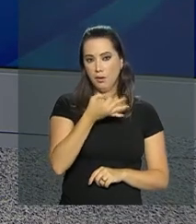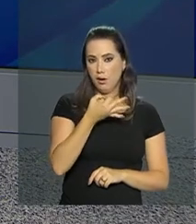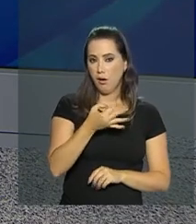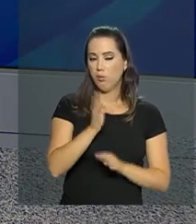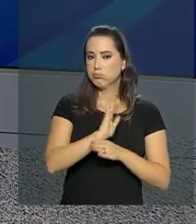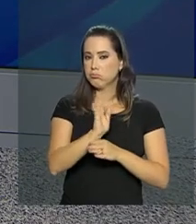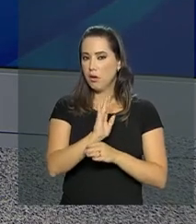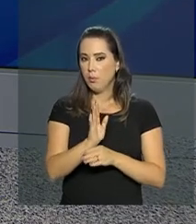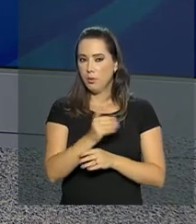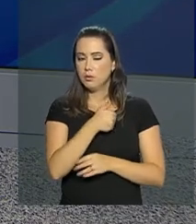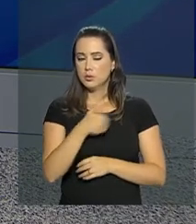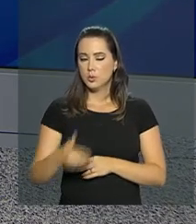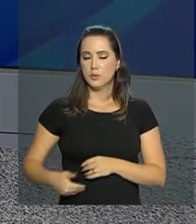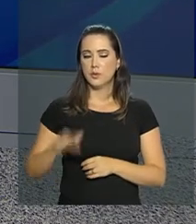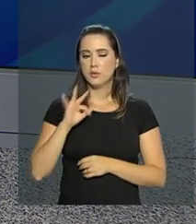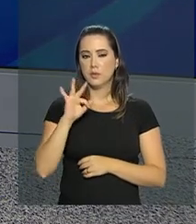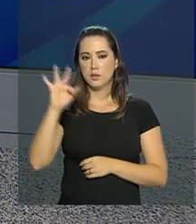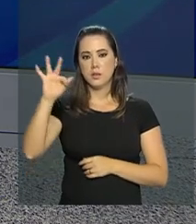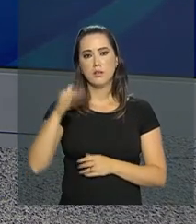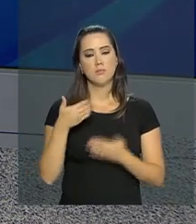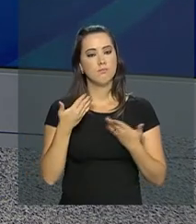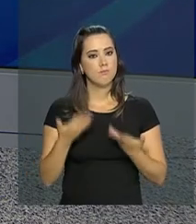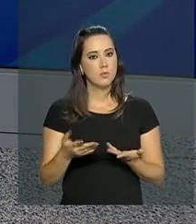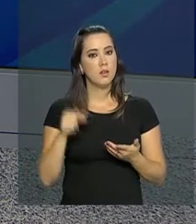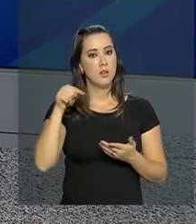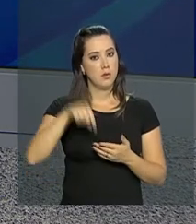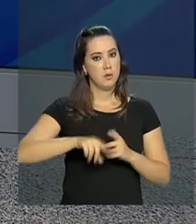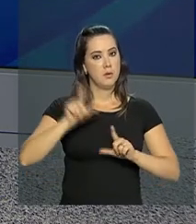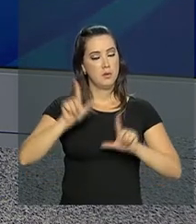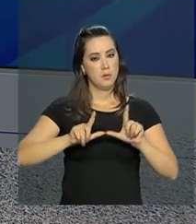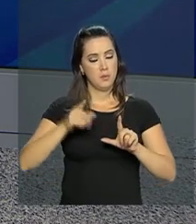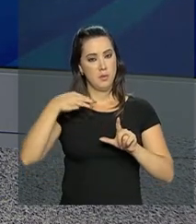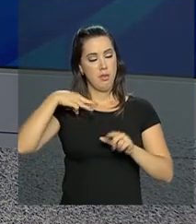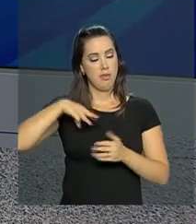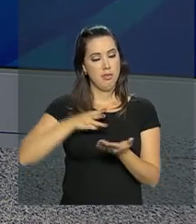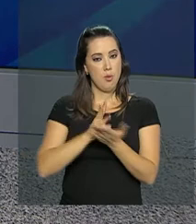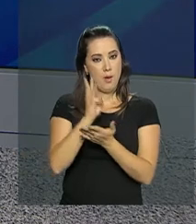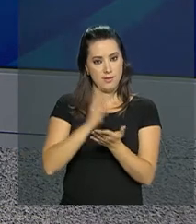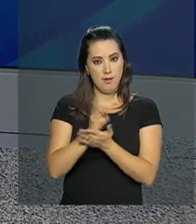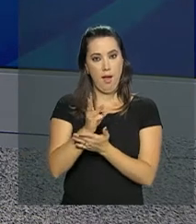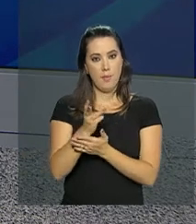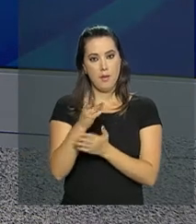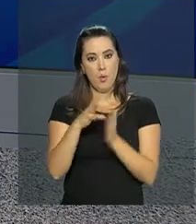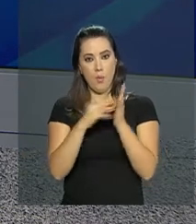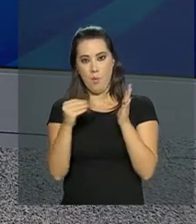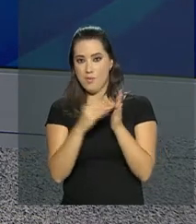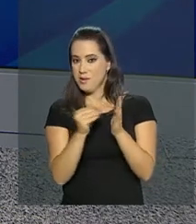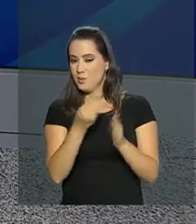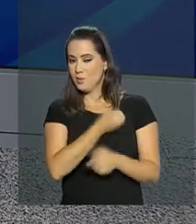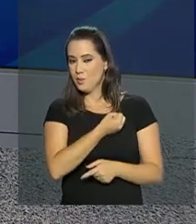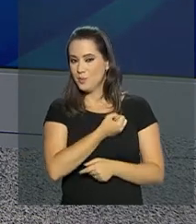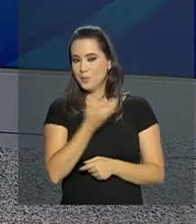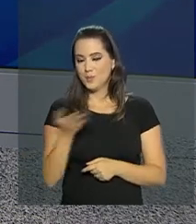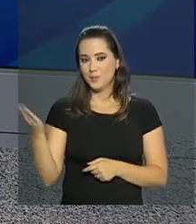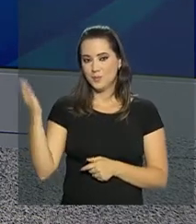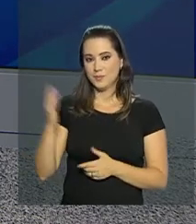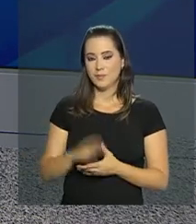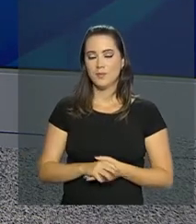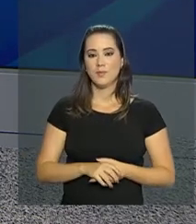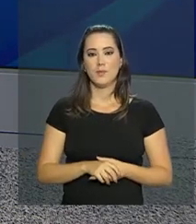reportagens e dúvidas sobre programas e ações do governo federal para o nosso WhatsApp. Anote aí, é 619